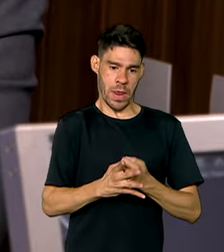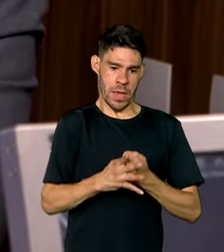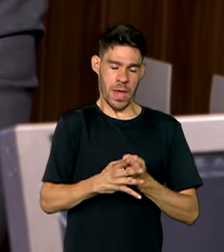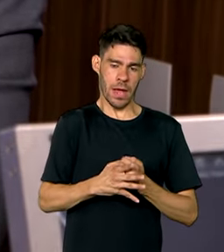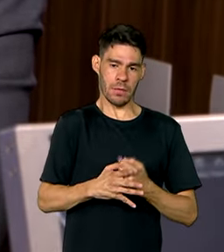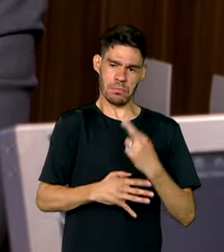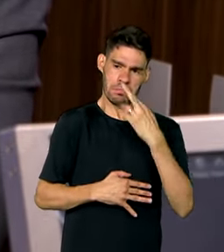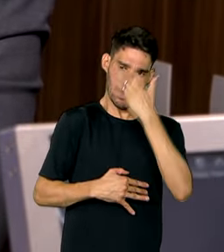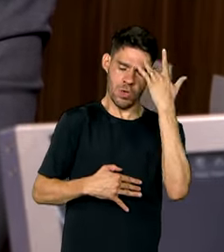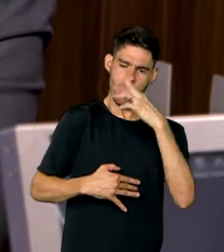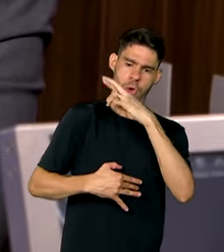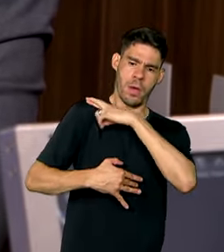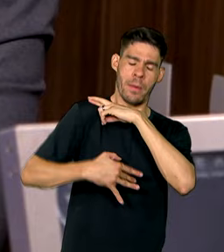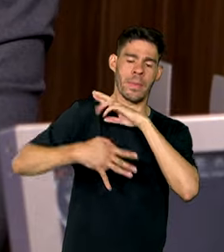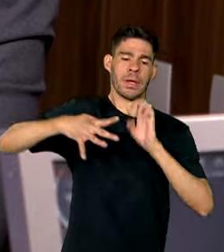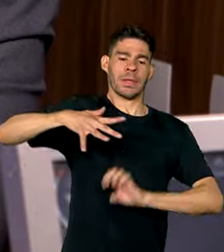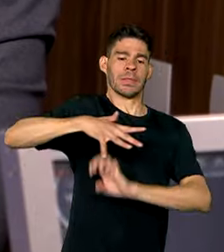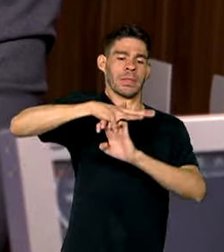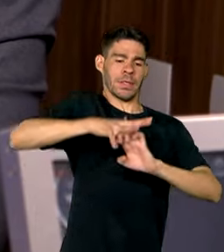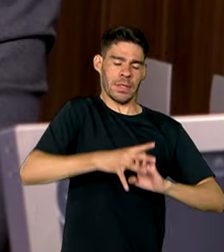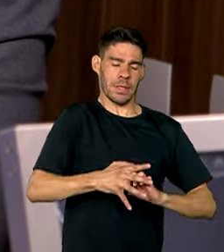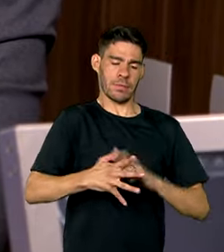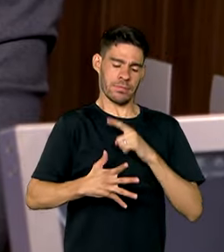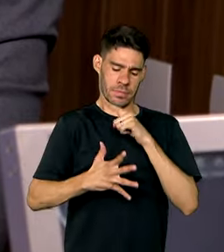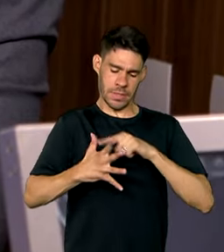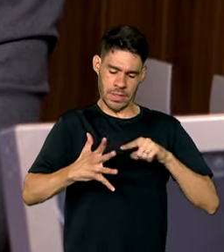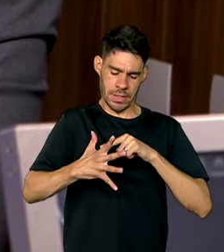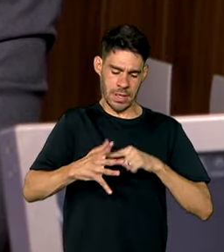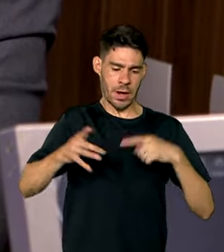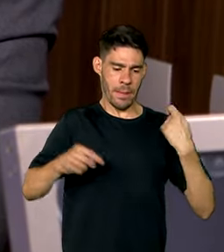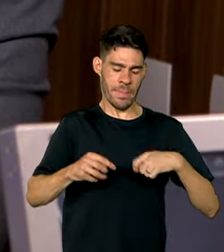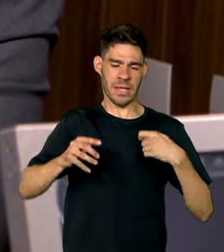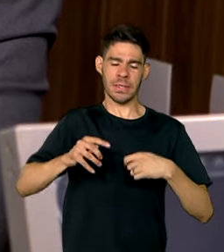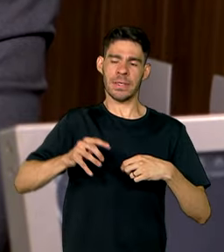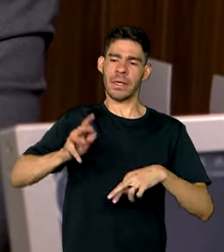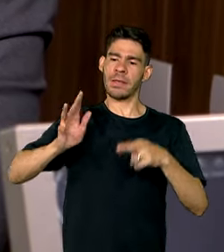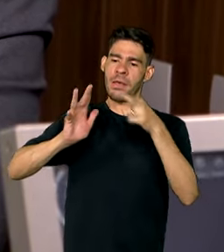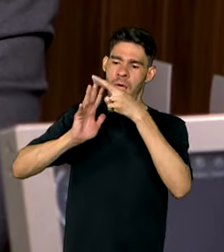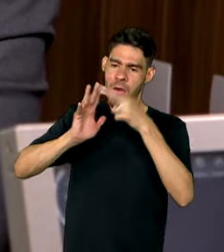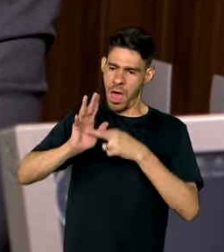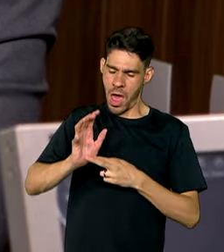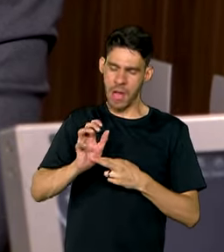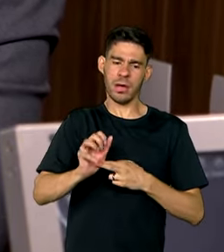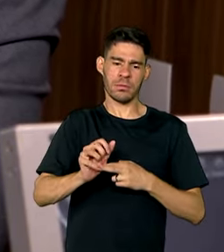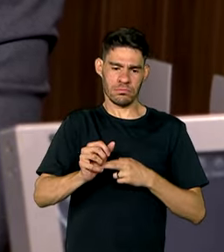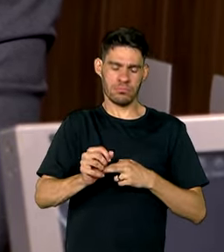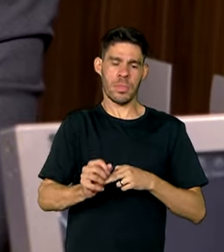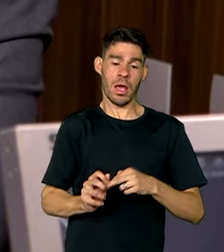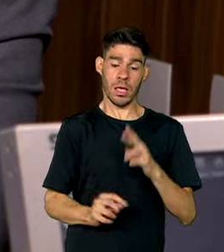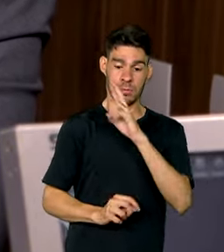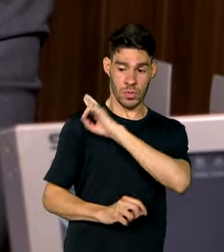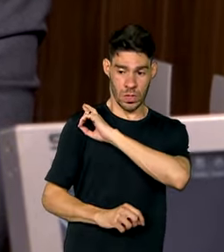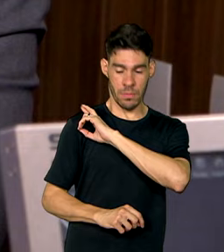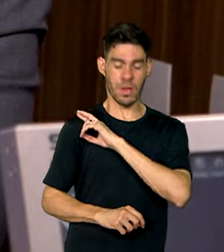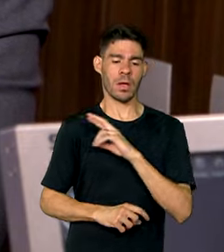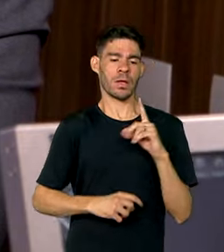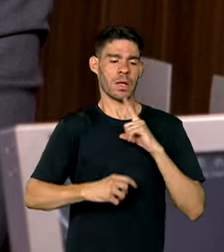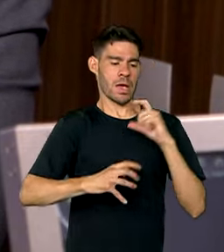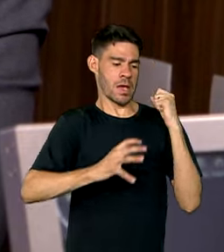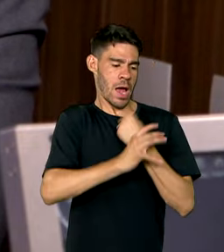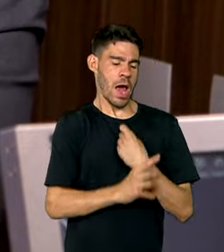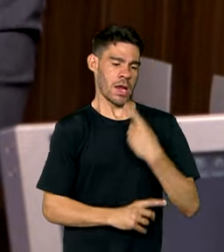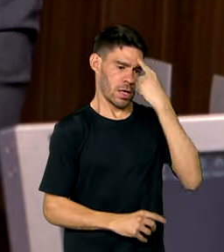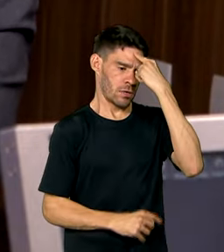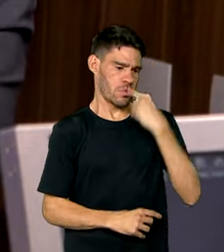de apostas, casas de apostas, que eles criem regras de jogo responsável, então, que garanta qual é o